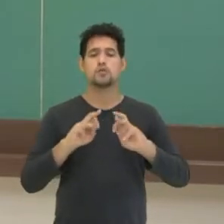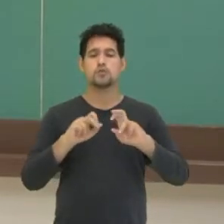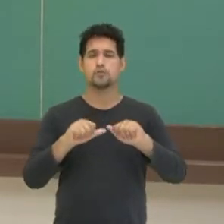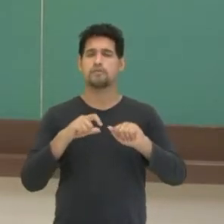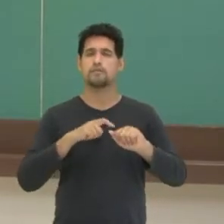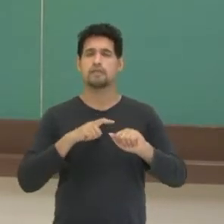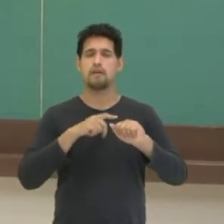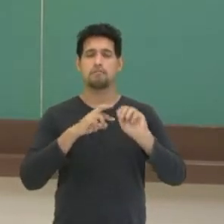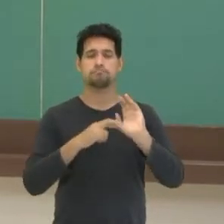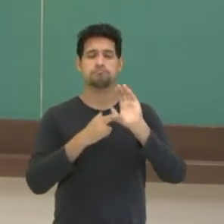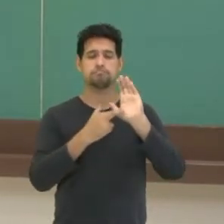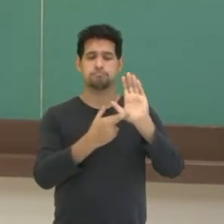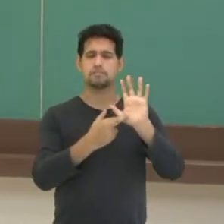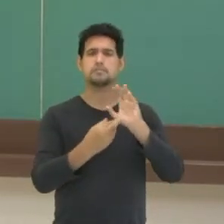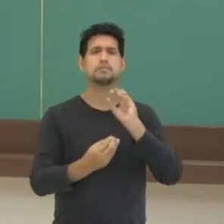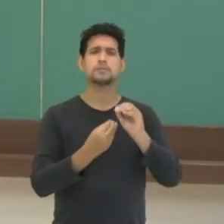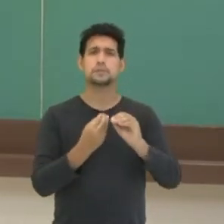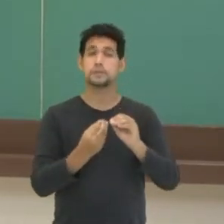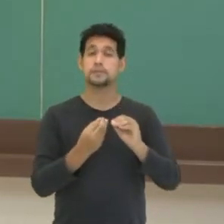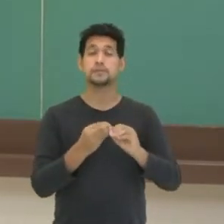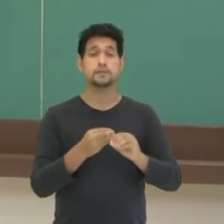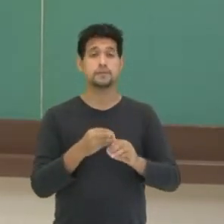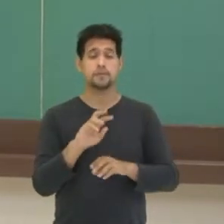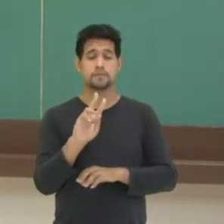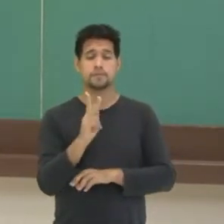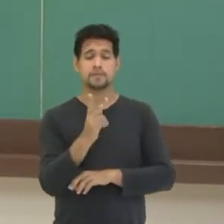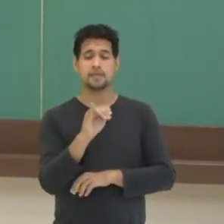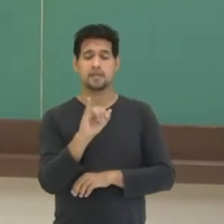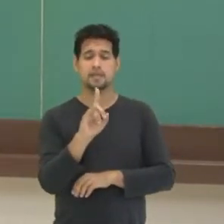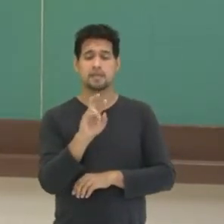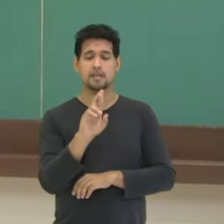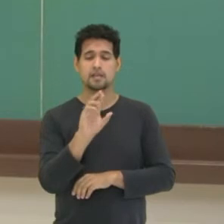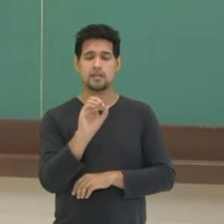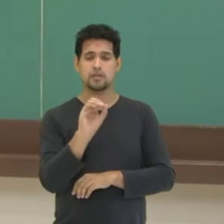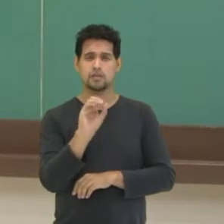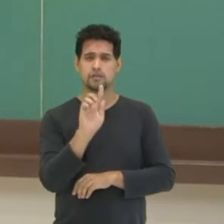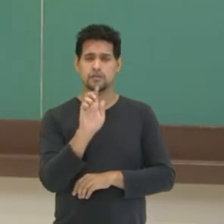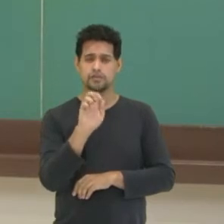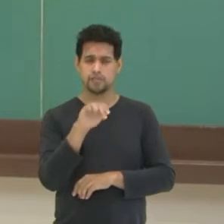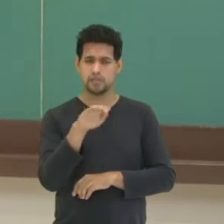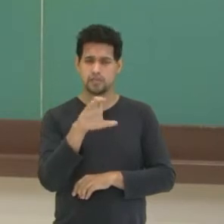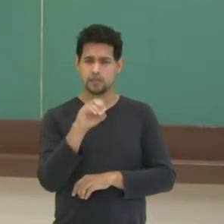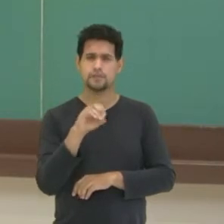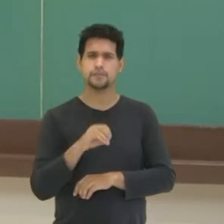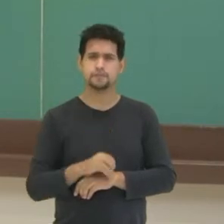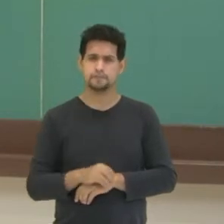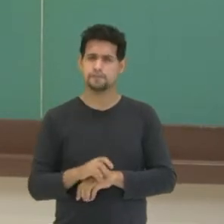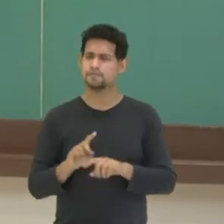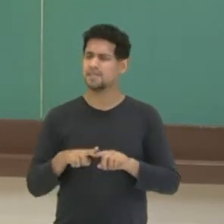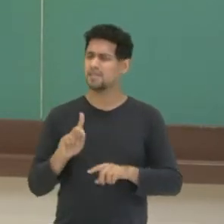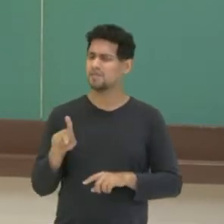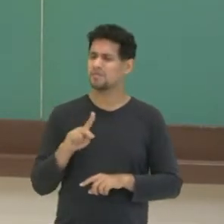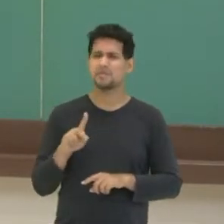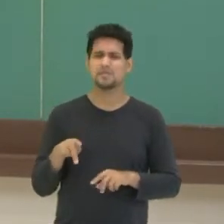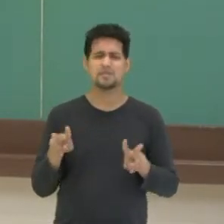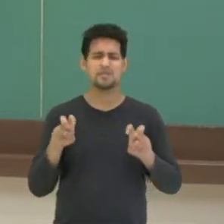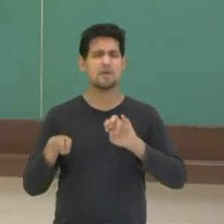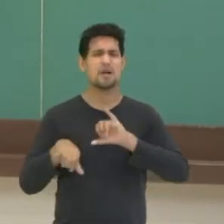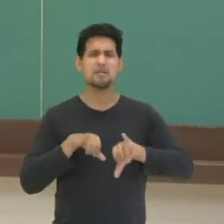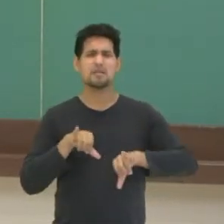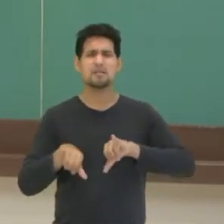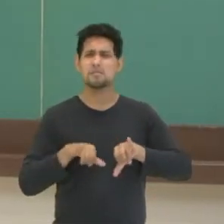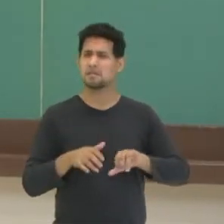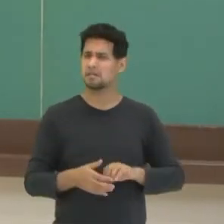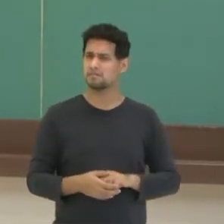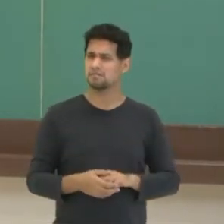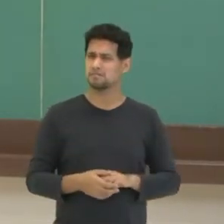estarão representados no hidrogênio, elemento químico hidrogênio. Professor, e substância química? Observe